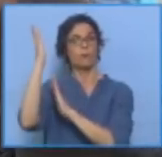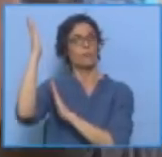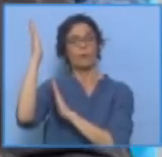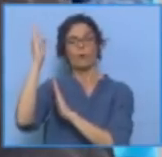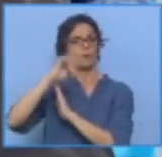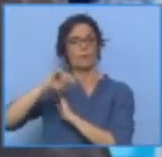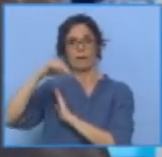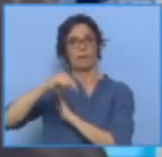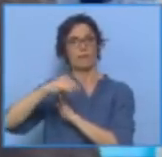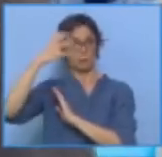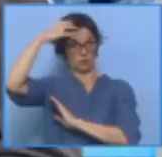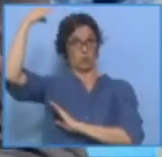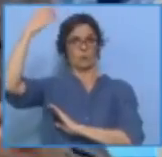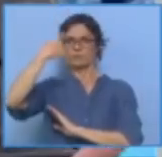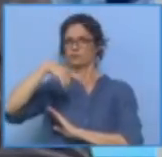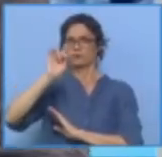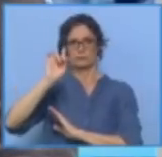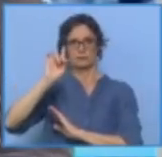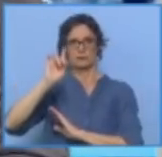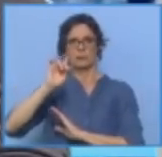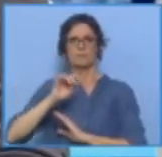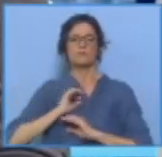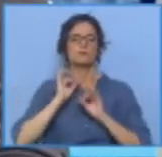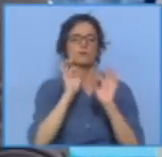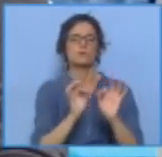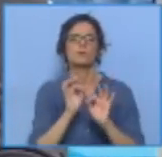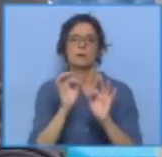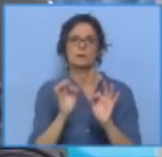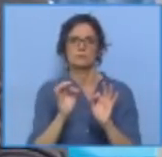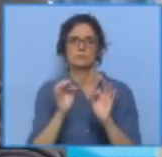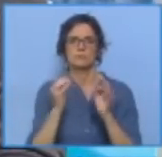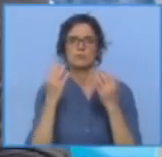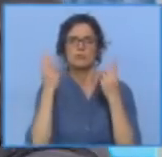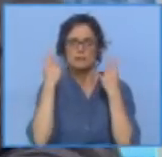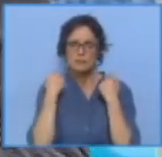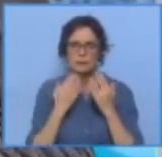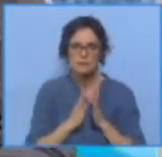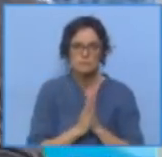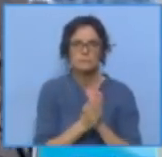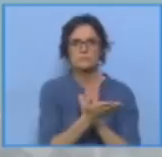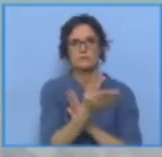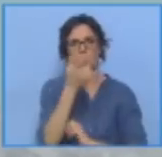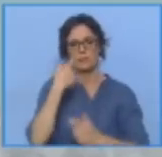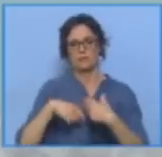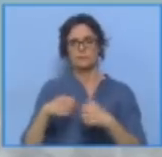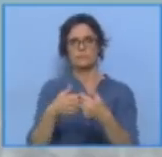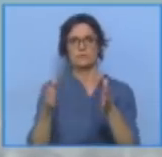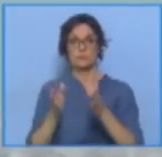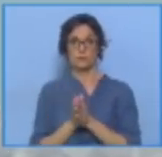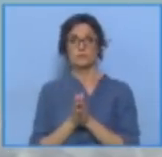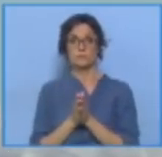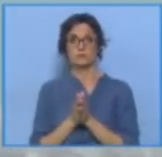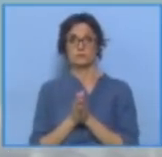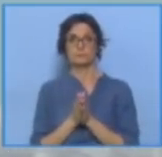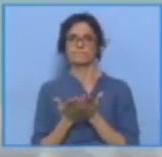rei do mundo, é para ser o grande servidor da humanidade. Não é? Claro. Enfim. E esta,